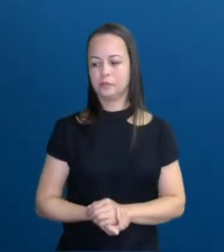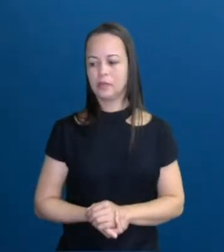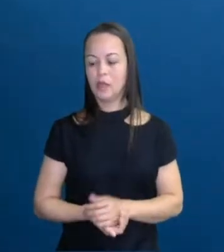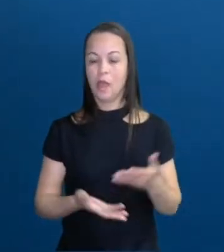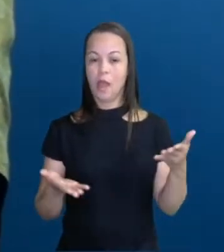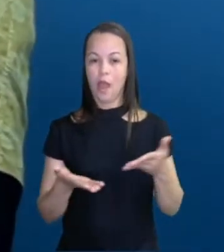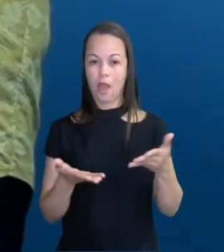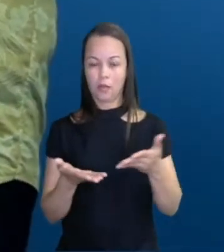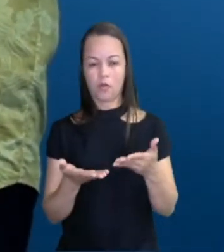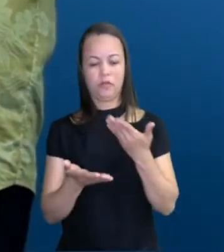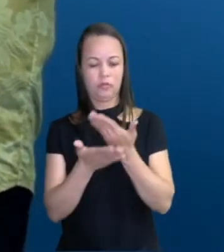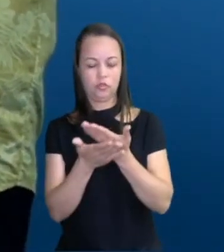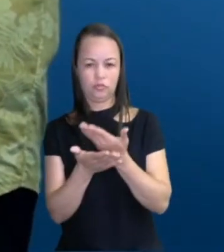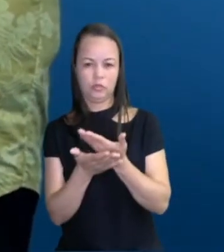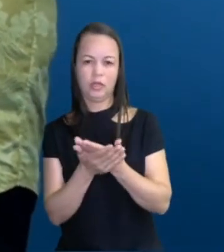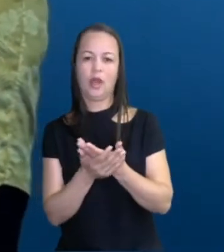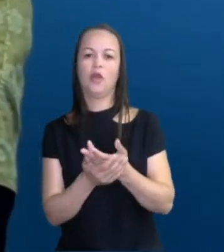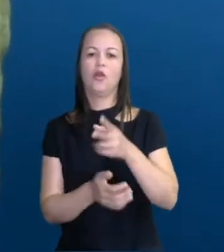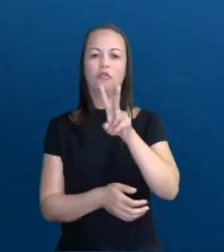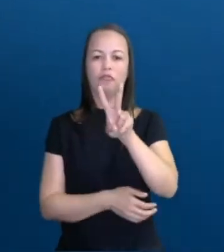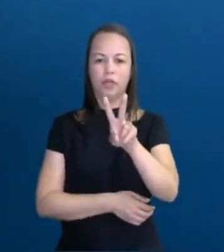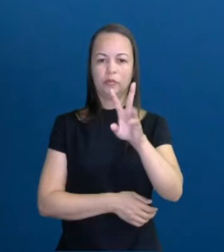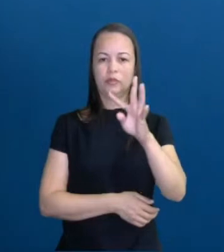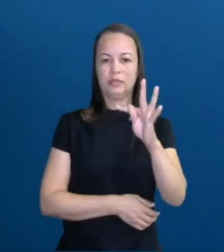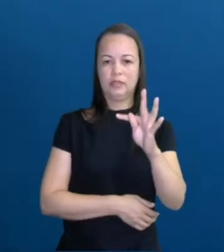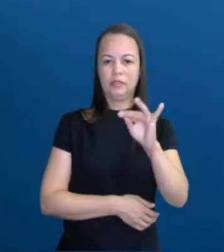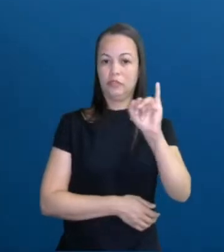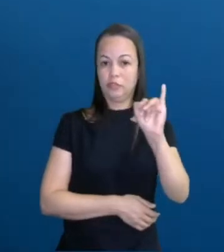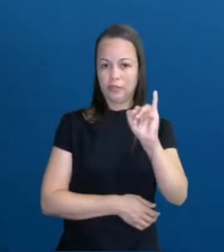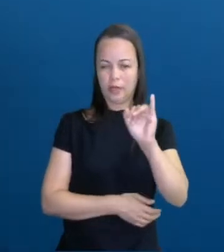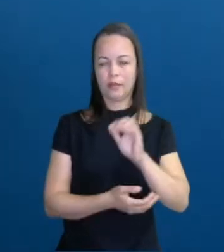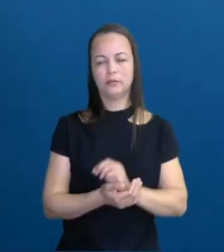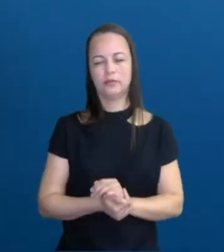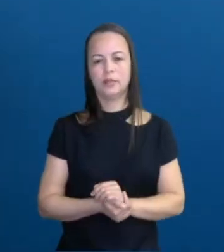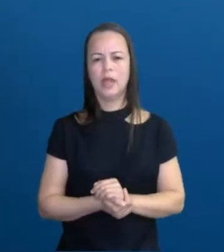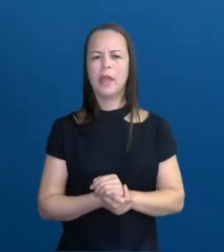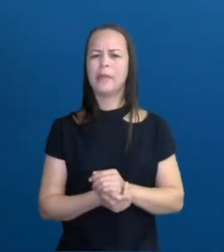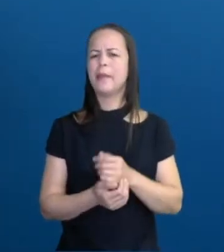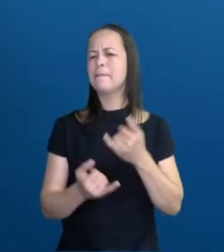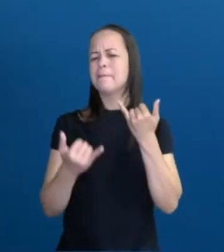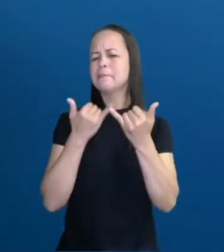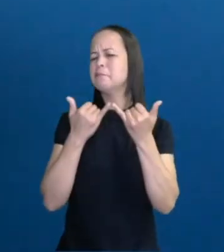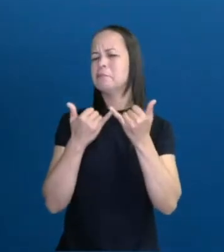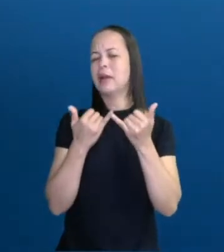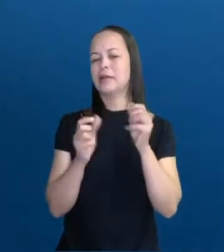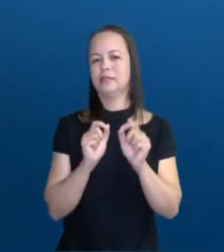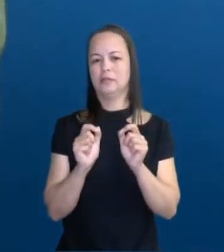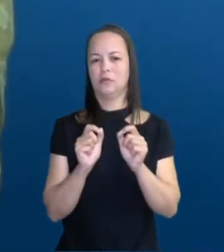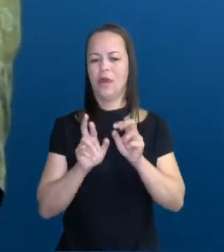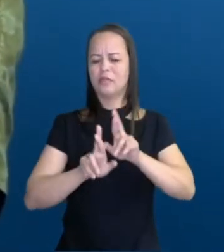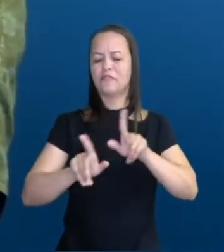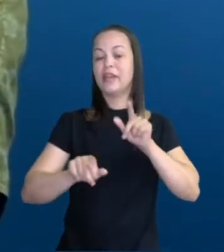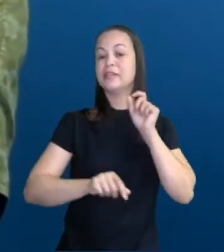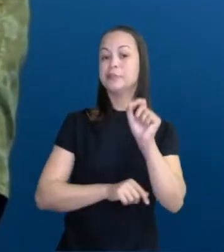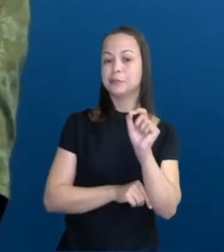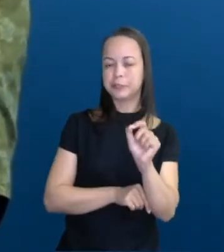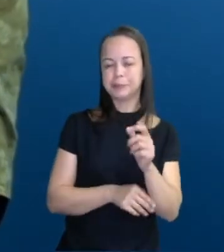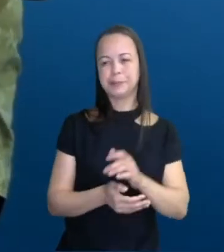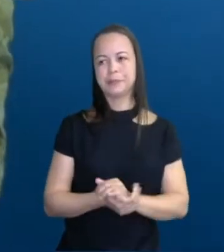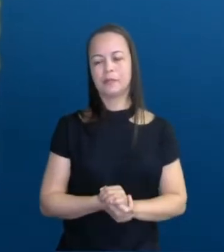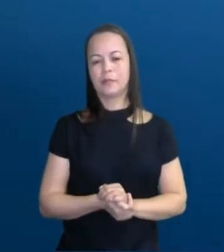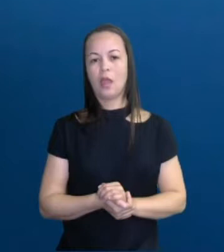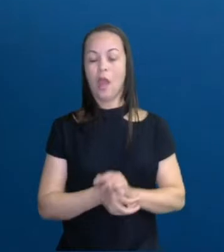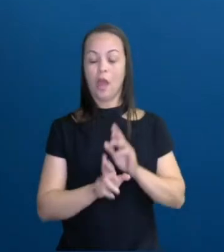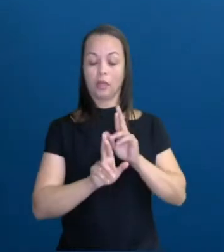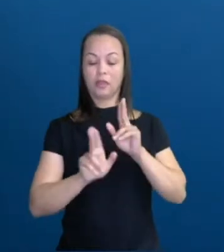estudar o verbo transitivo indireto. O verbo transitivo indireto é bem parecido. Qual é a diferença? A diferença